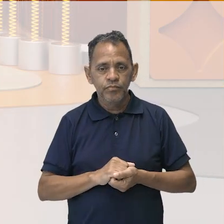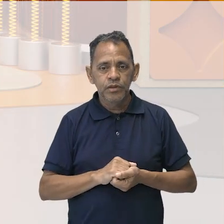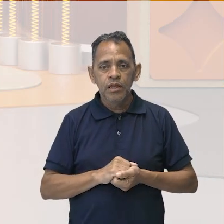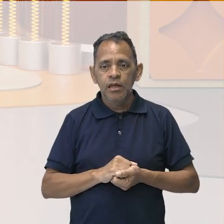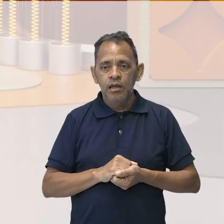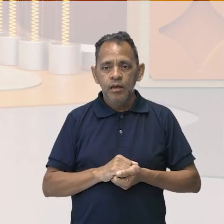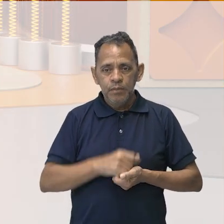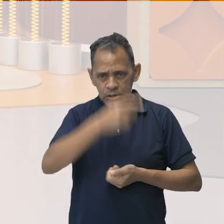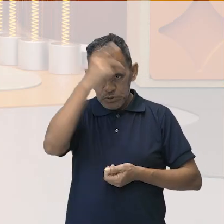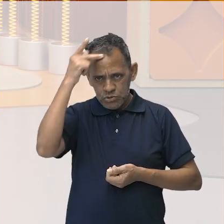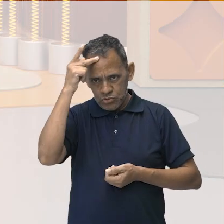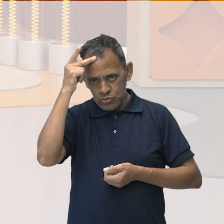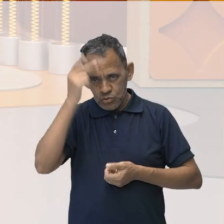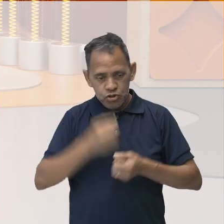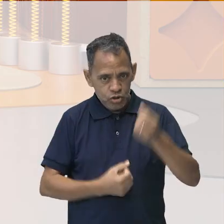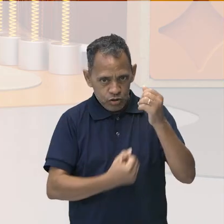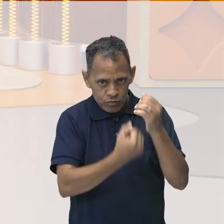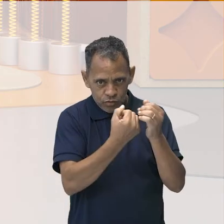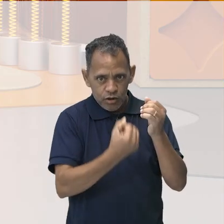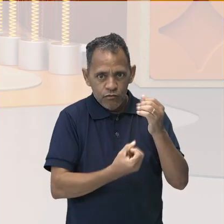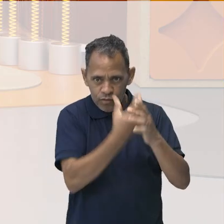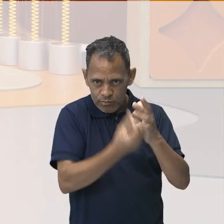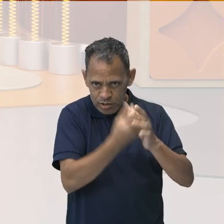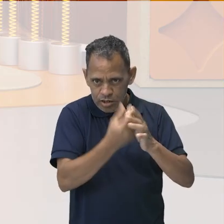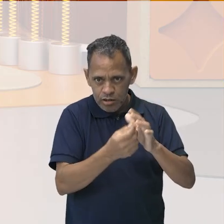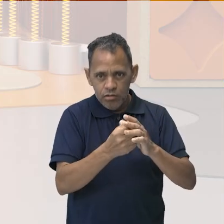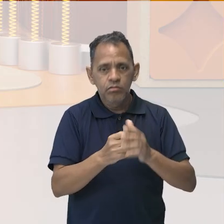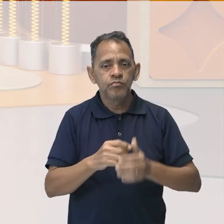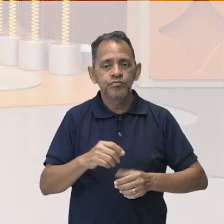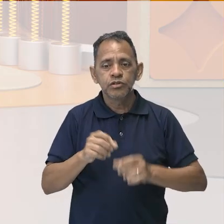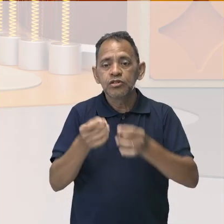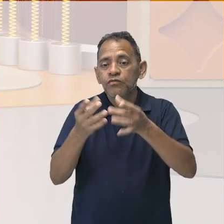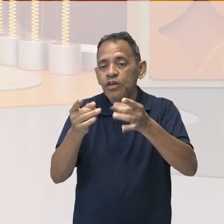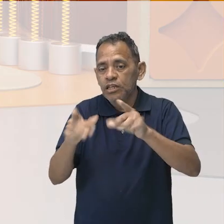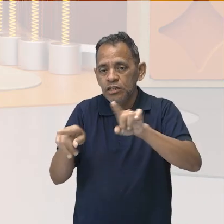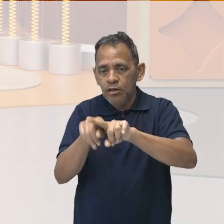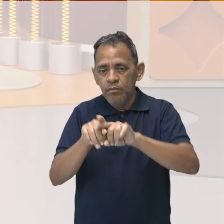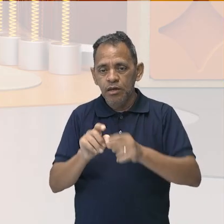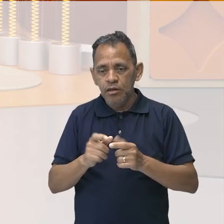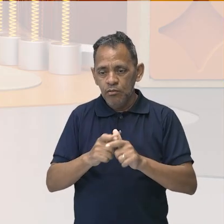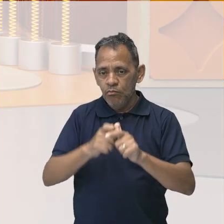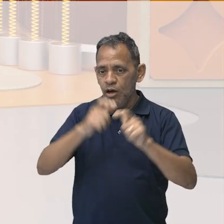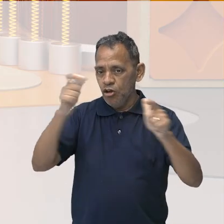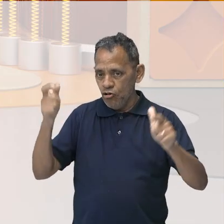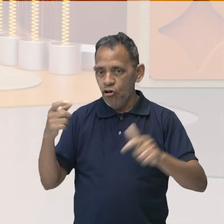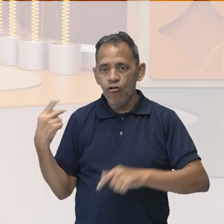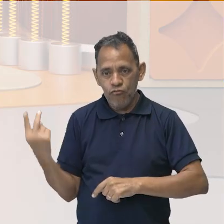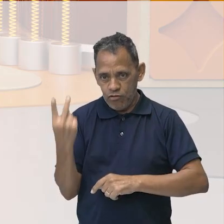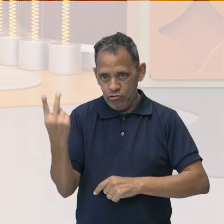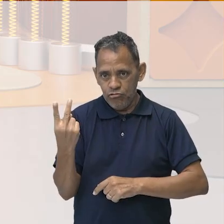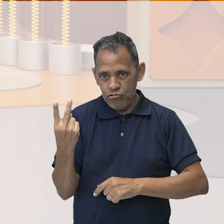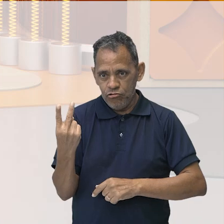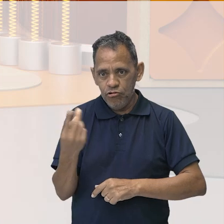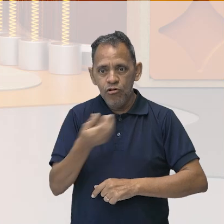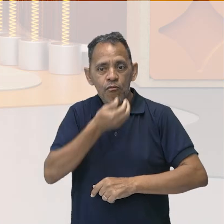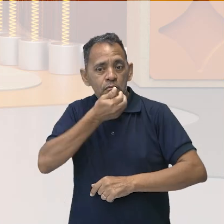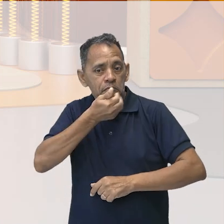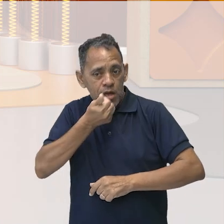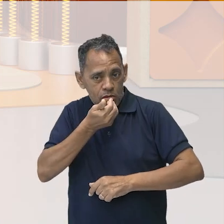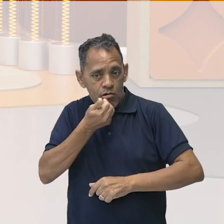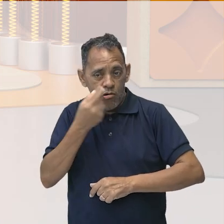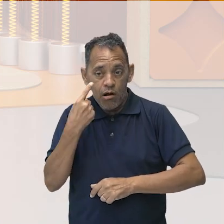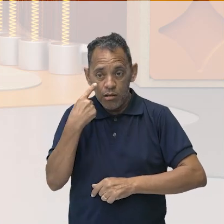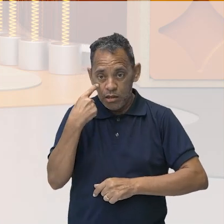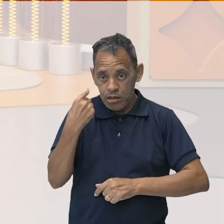fabricam e vendem os bens, quanto mais elevado o preço do produto, maior vai ser o interesse em